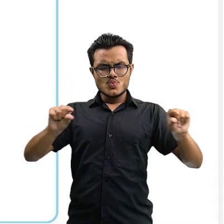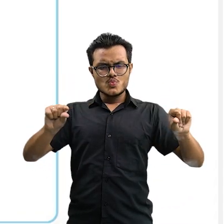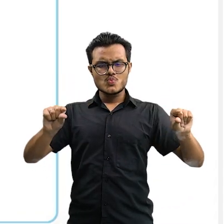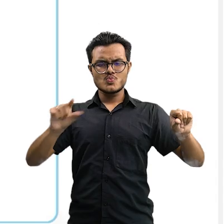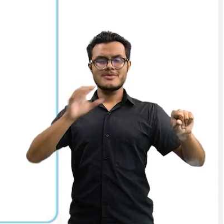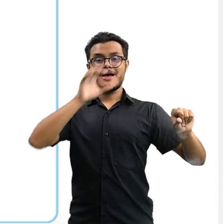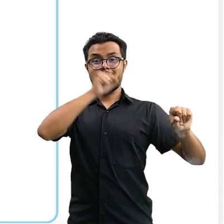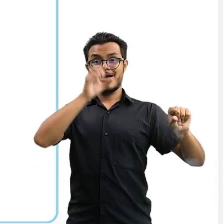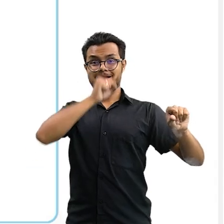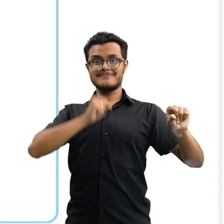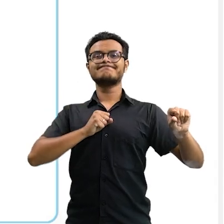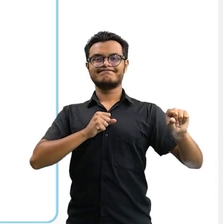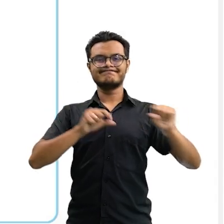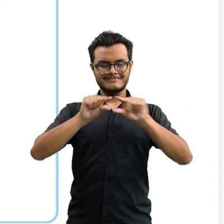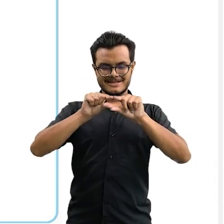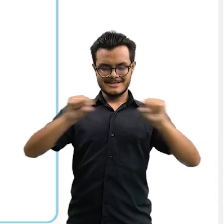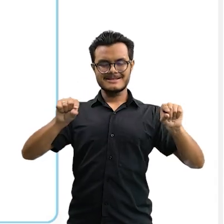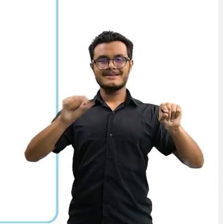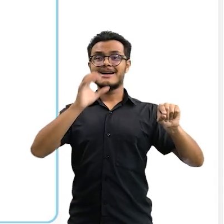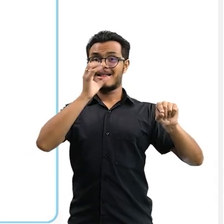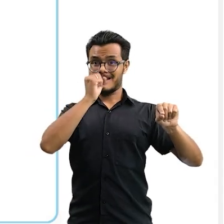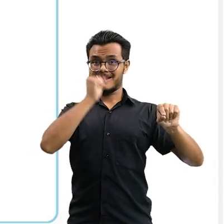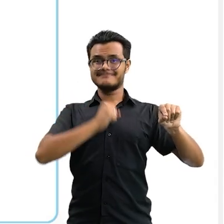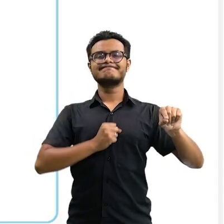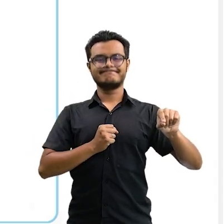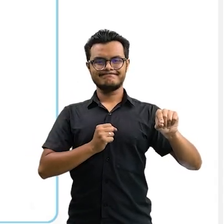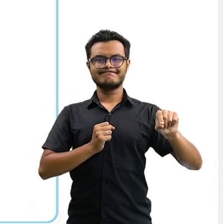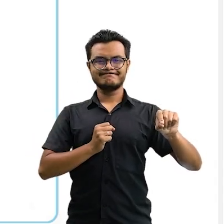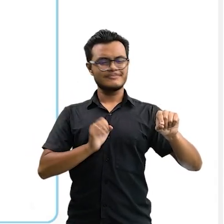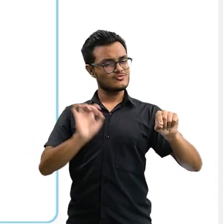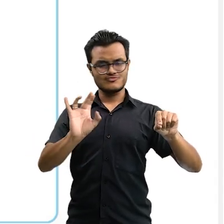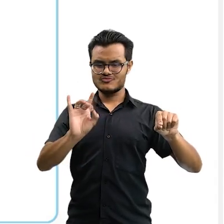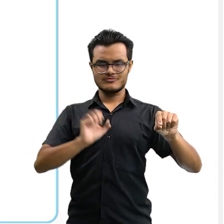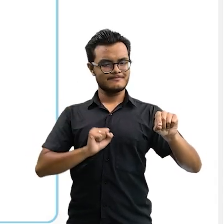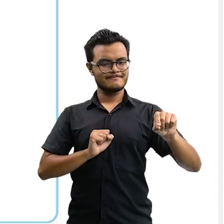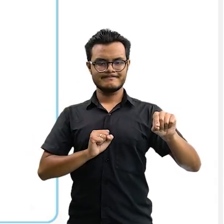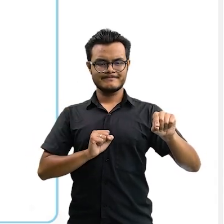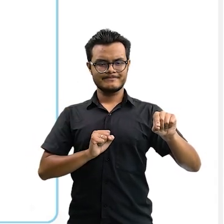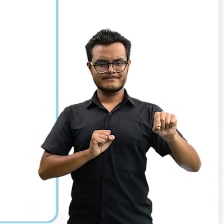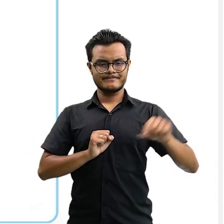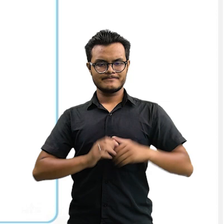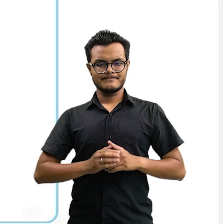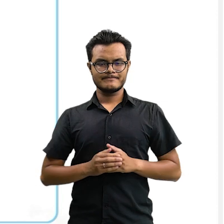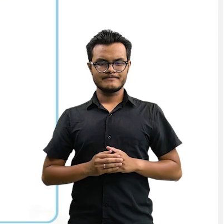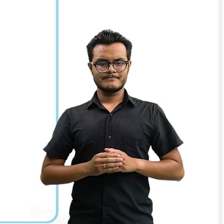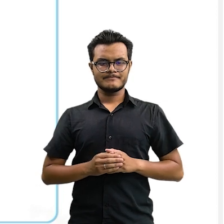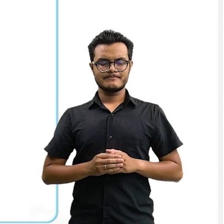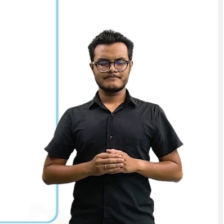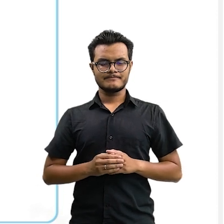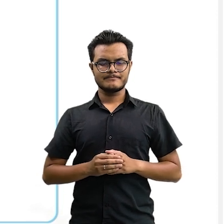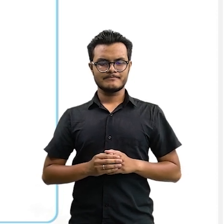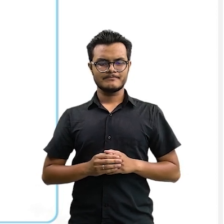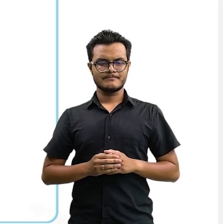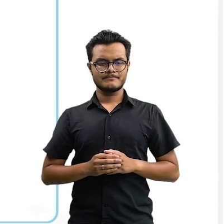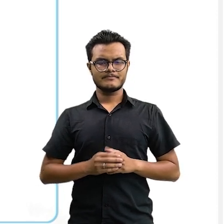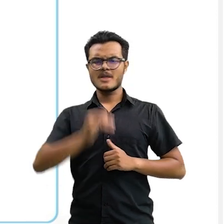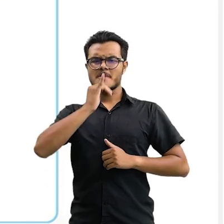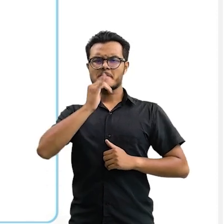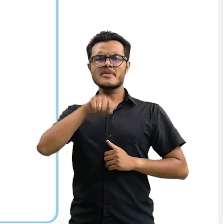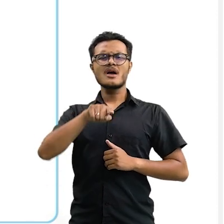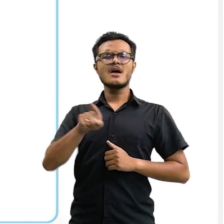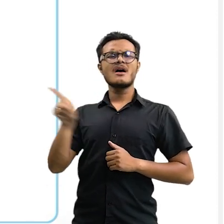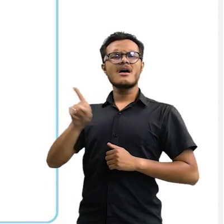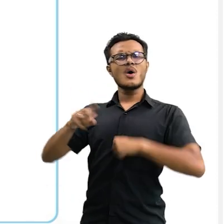aqui dentro, ele é o axônio, tá? Mas, prof, se ele é o axônio, o que é esse negocinho